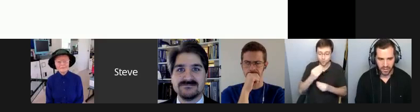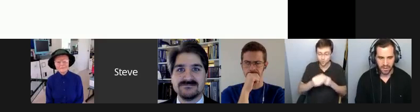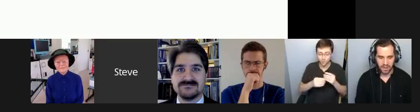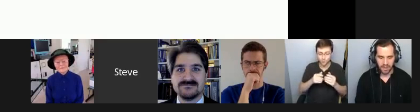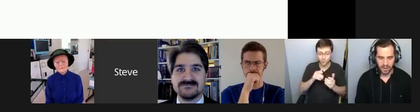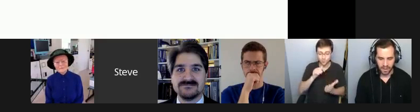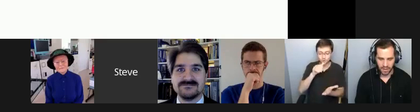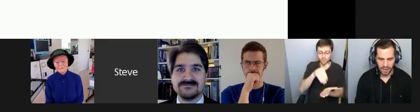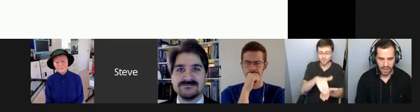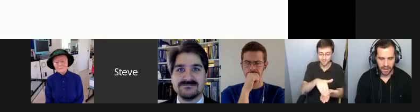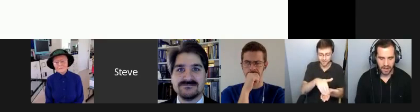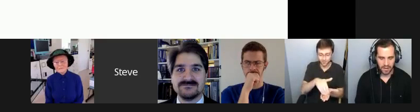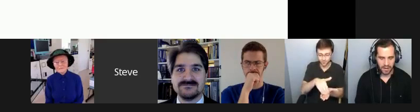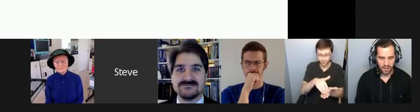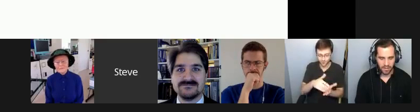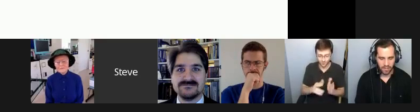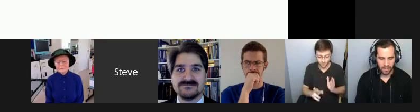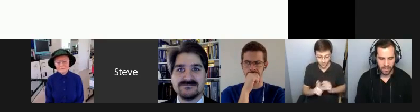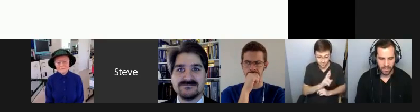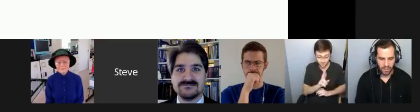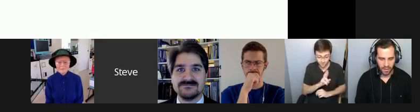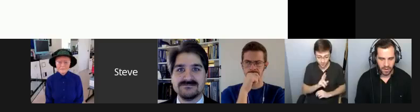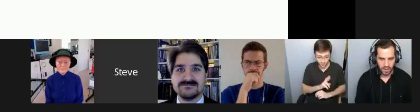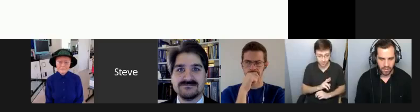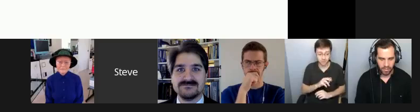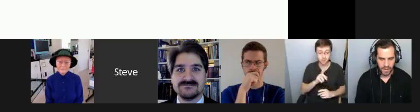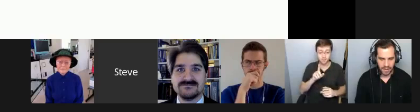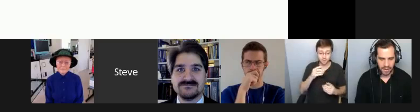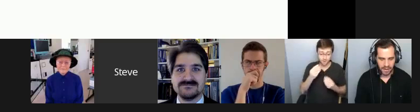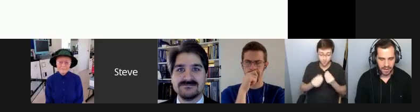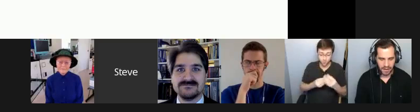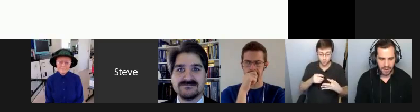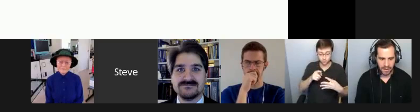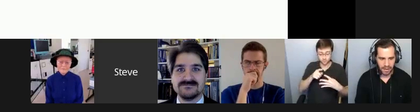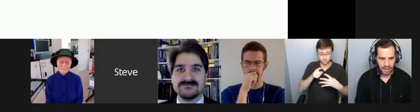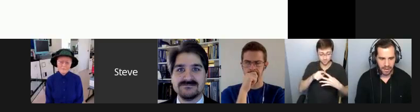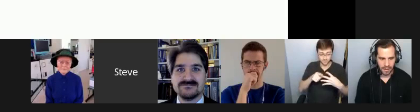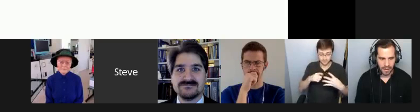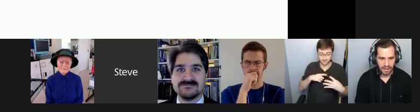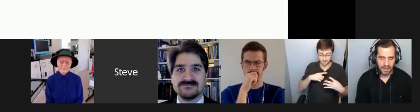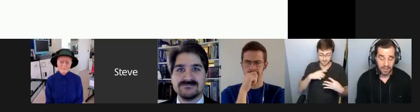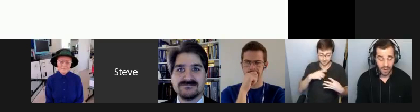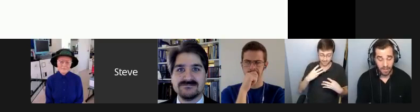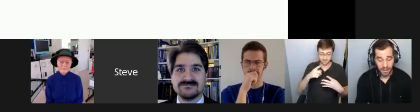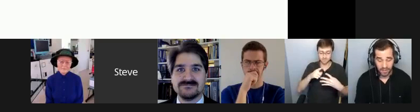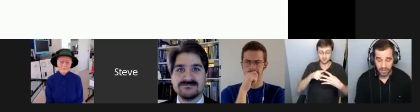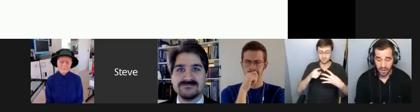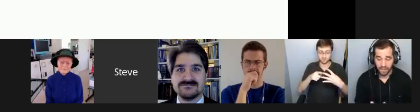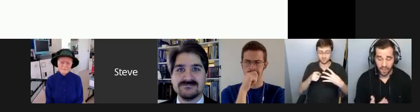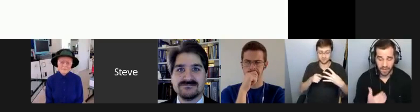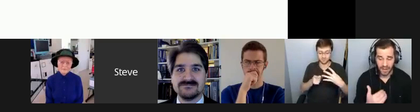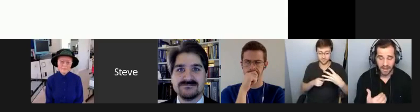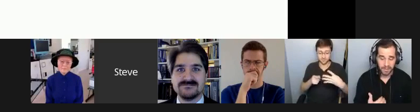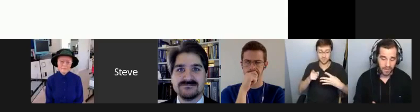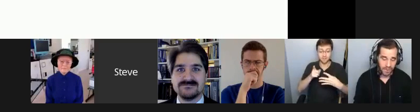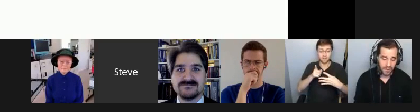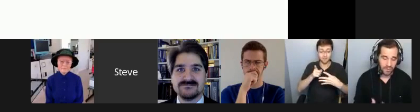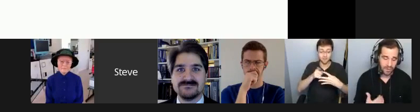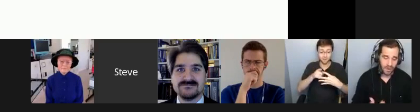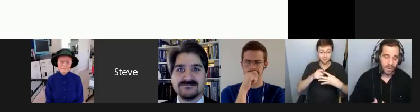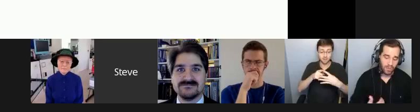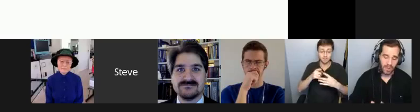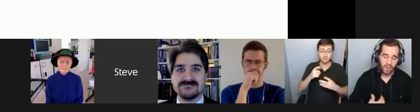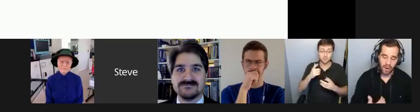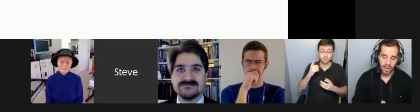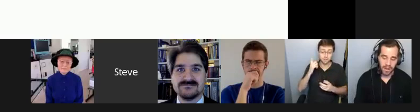questionamentos, né? Então, para que esses questionamentos fossem